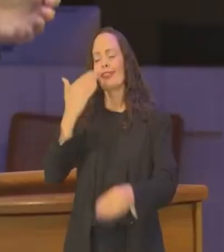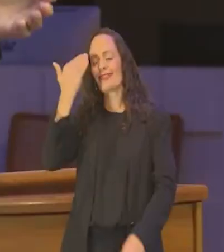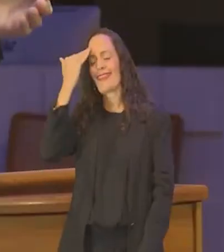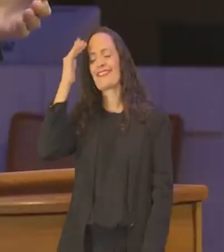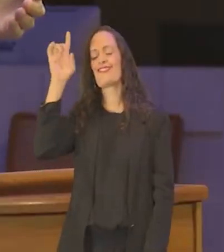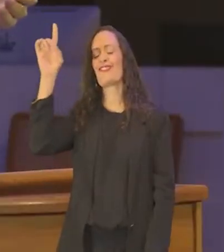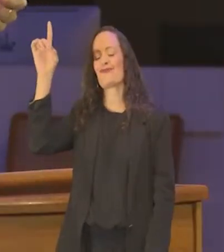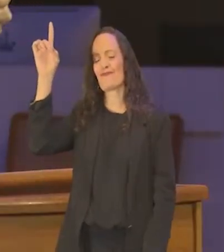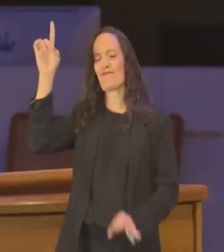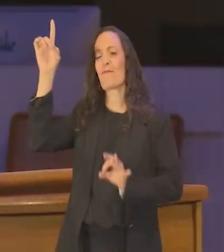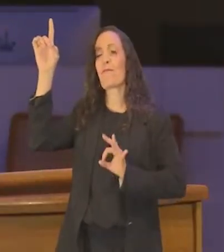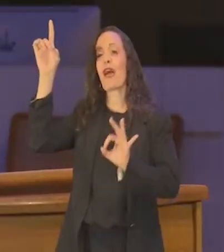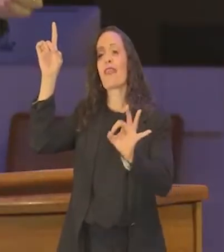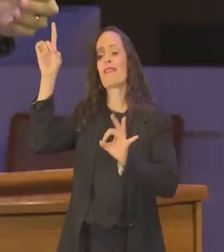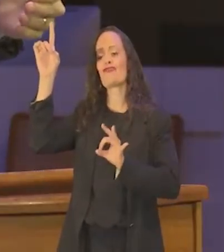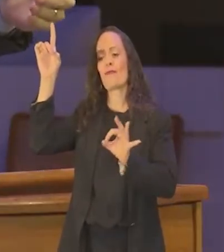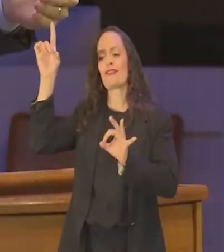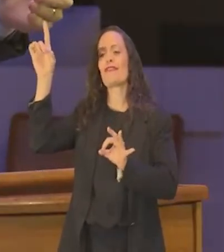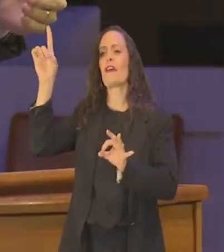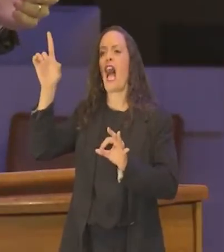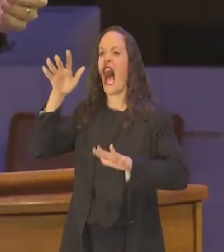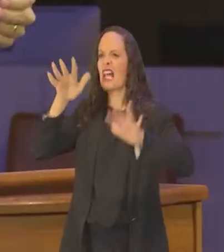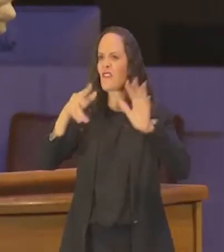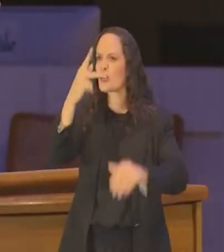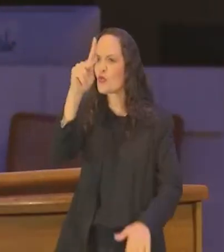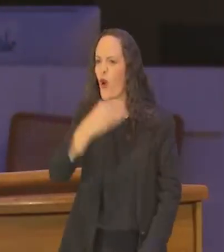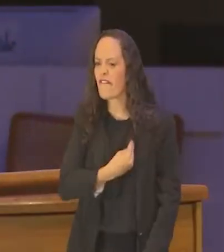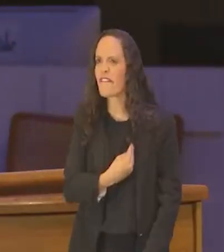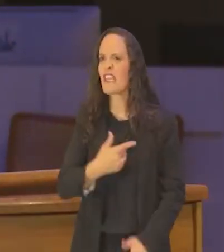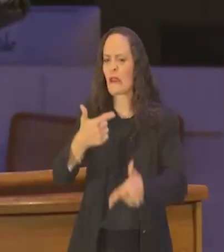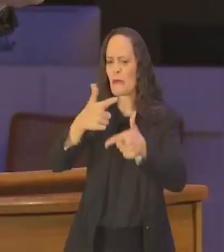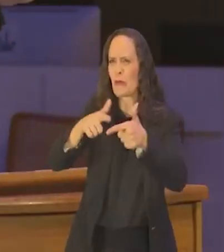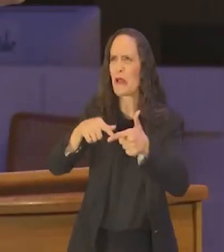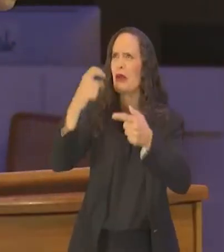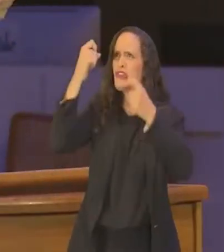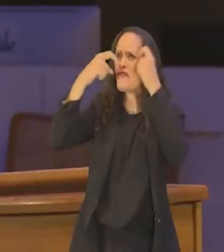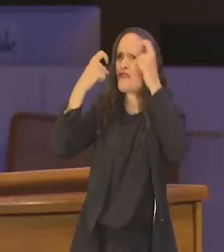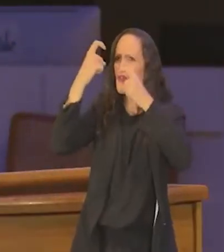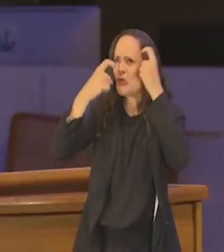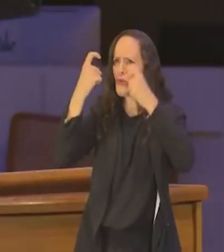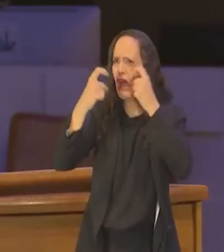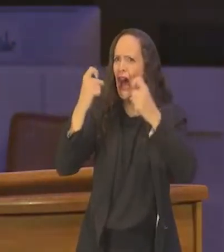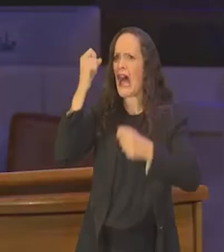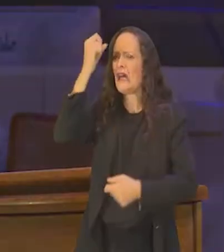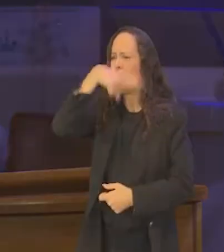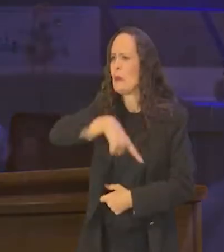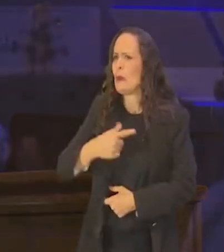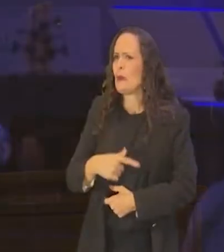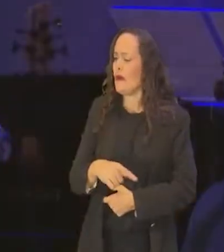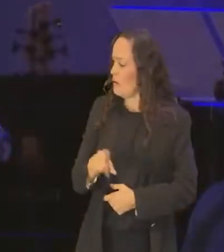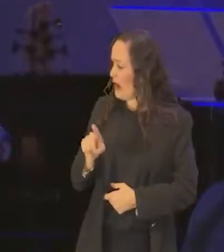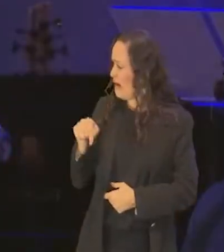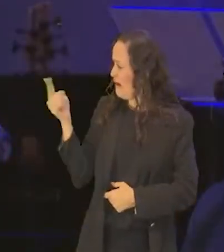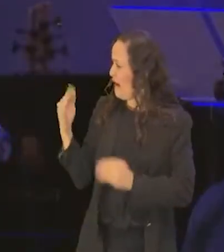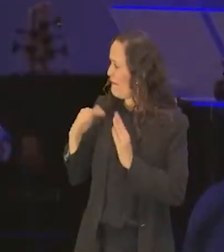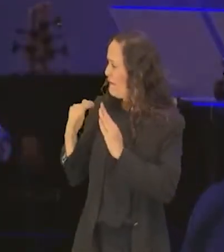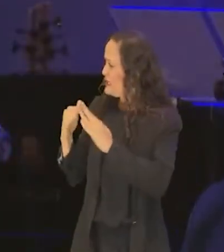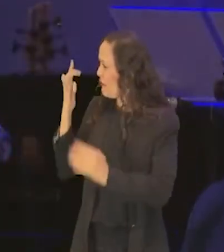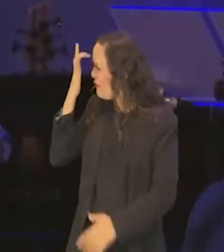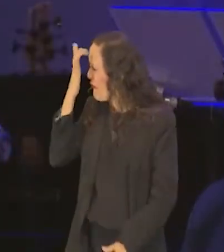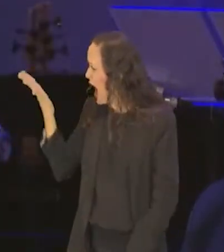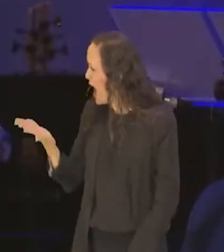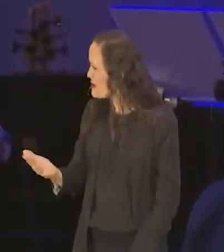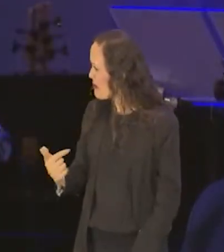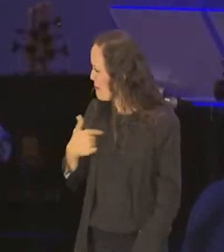sua vida, às vezes você passa por dificuldades, às vezes você olha para o vizinho e diz, mas há mais facilidades, para ele foi mais fácil,